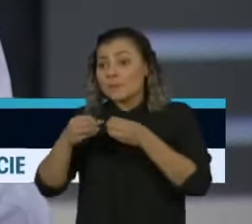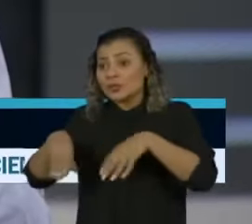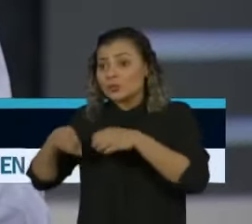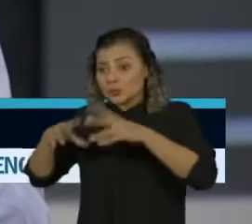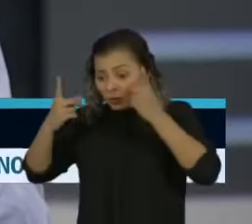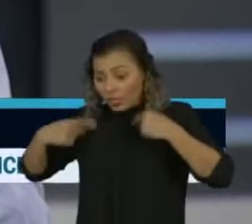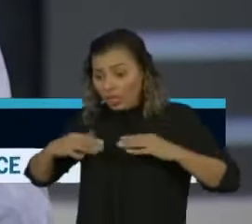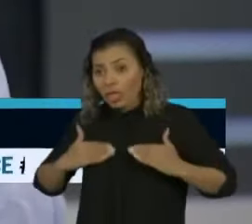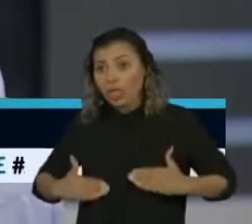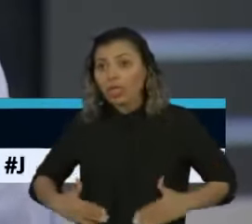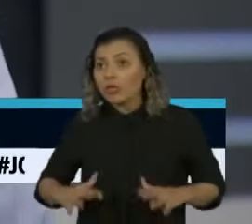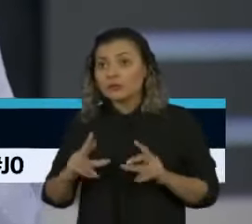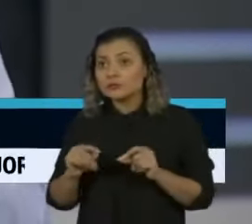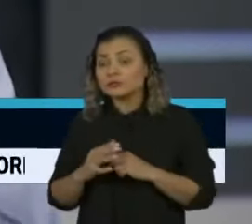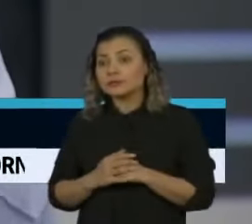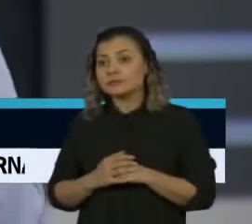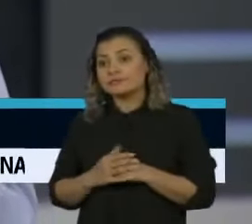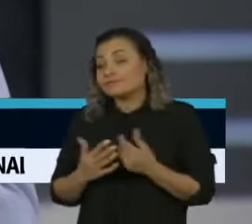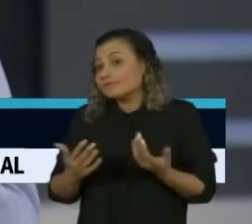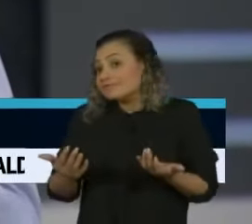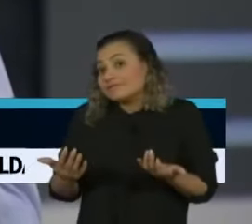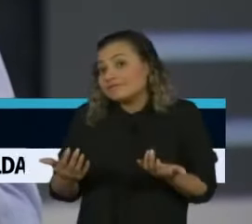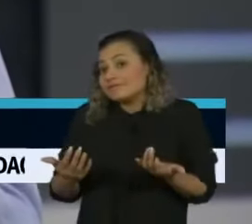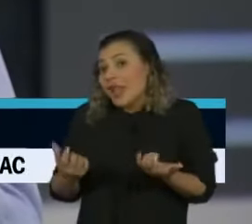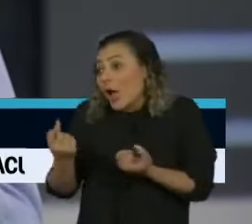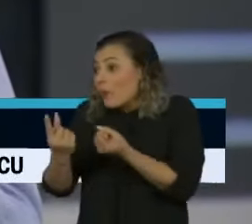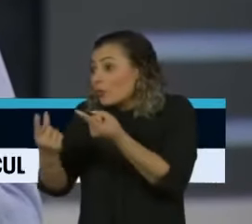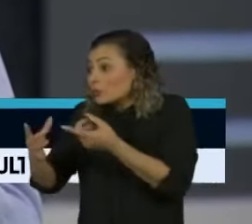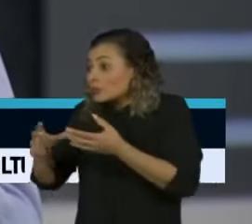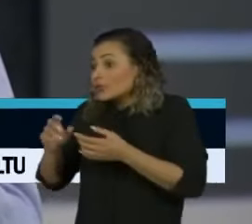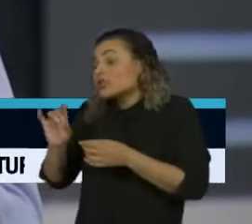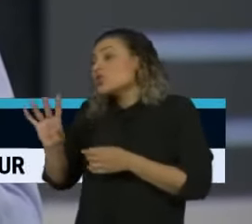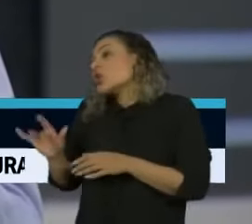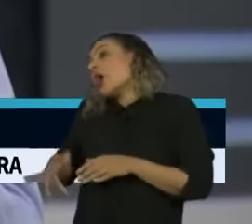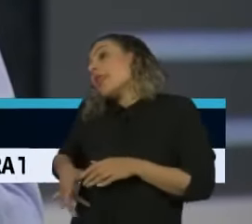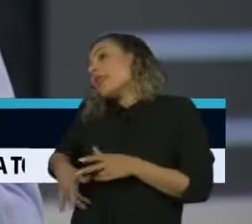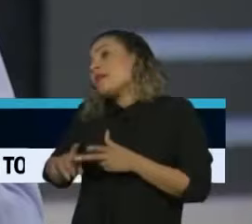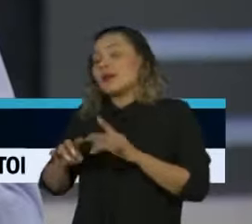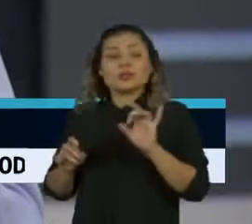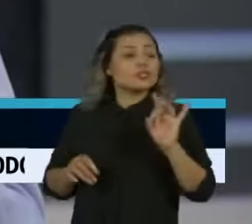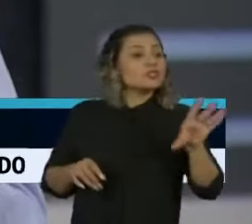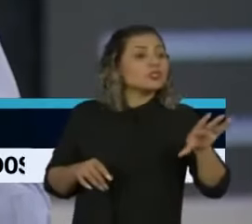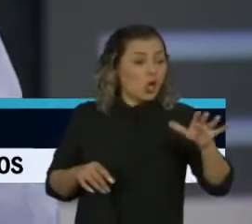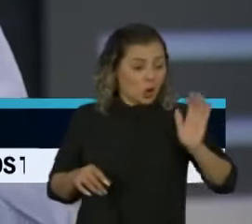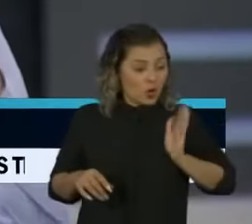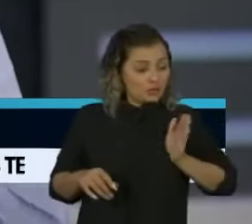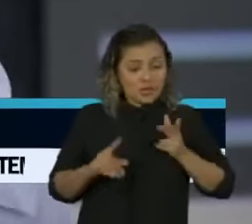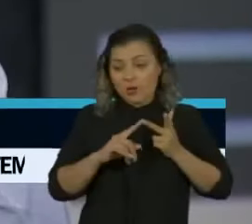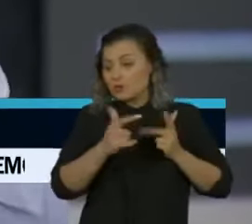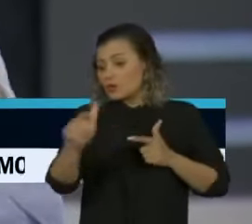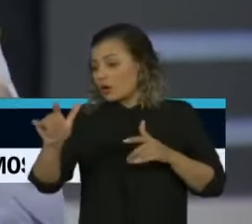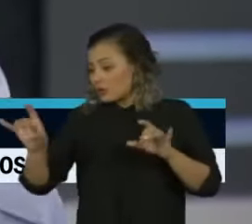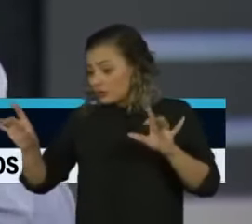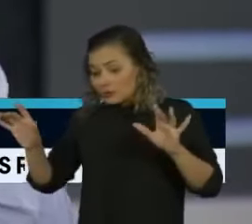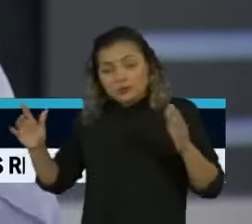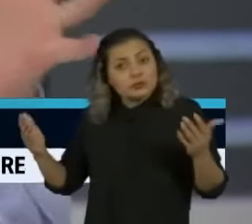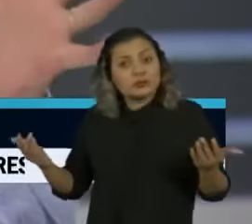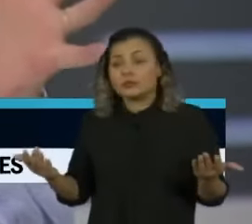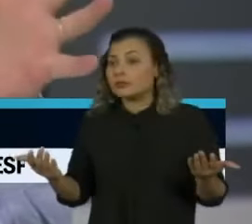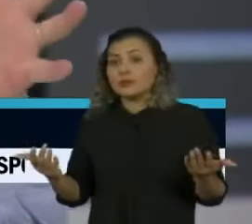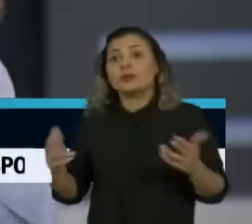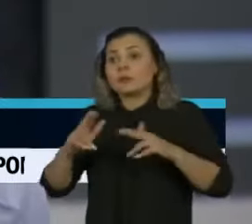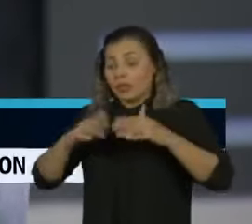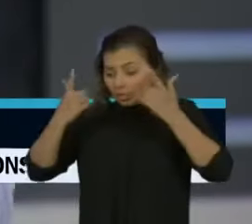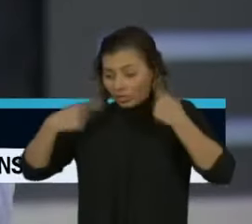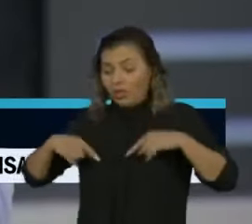têm tudo isso junto. E aí tem o problema da coagulação intravascular disseminada, em que aparecem os trombos